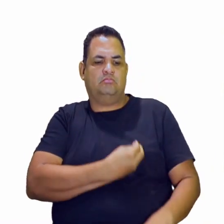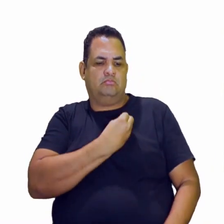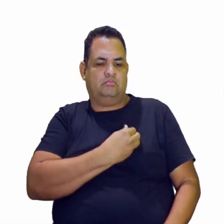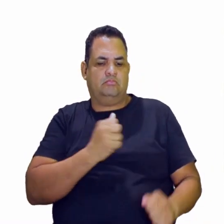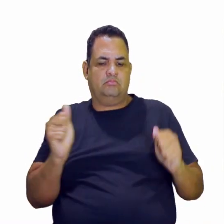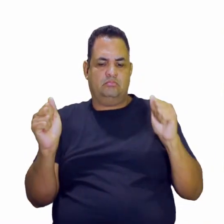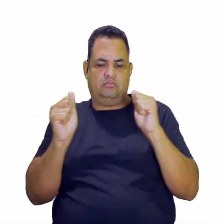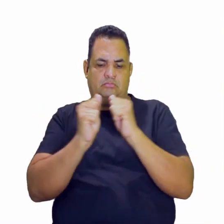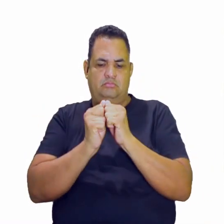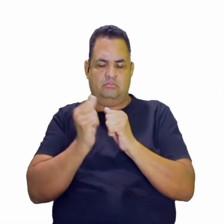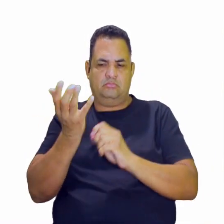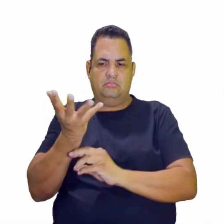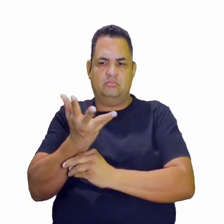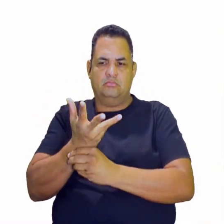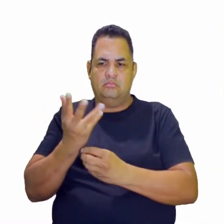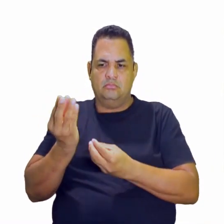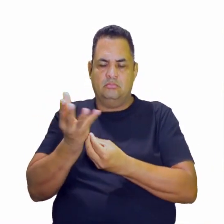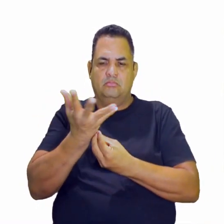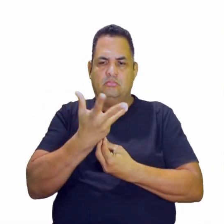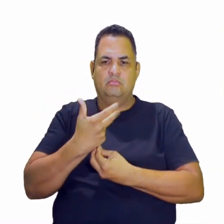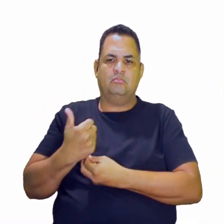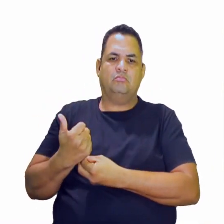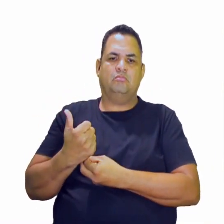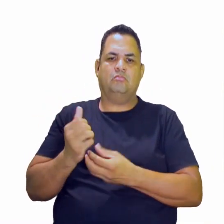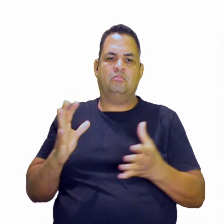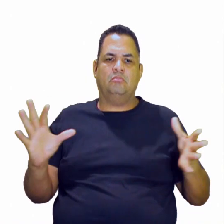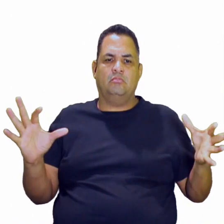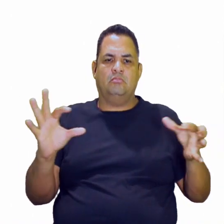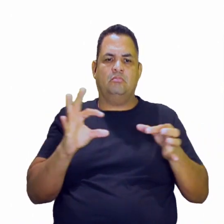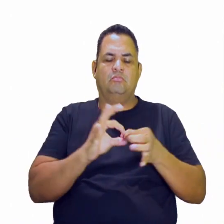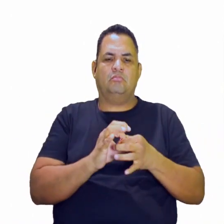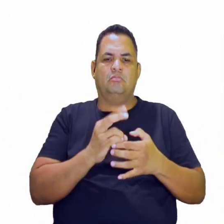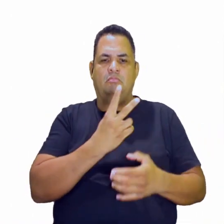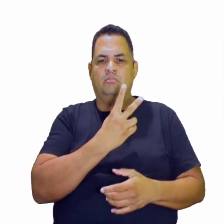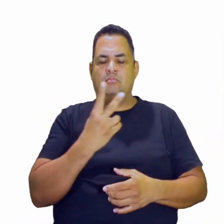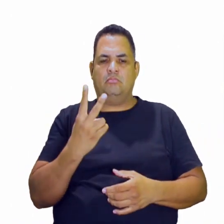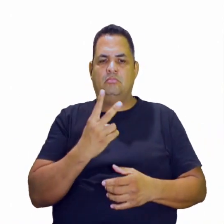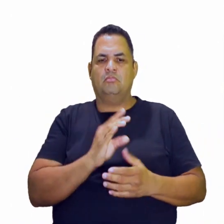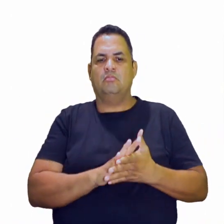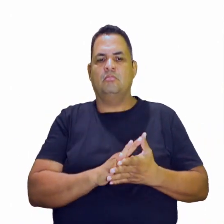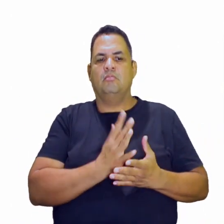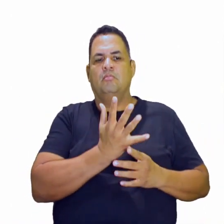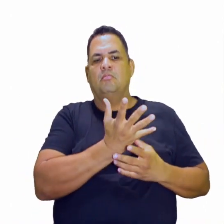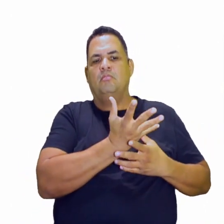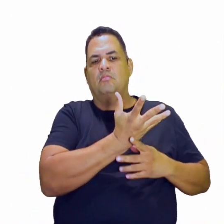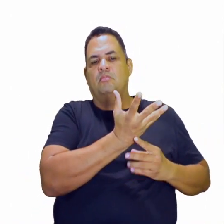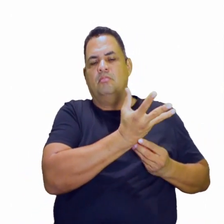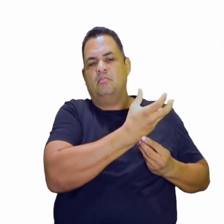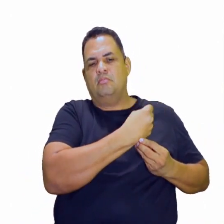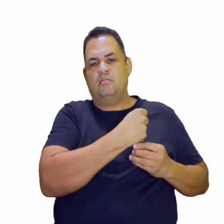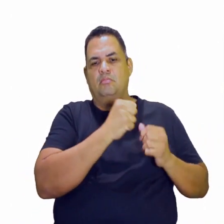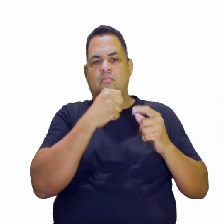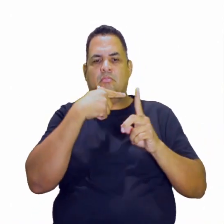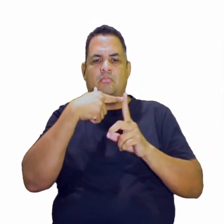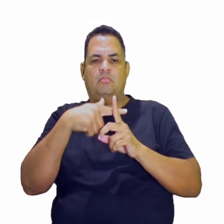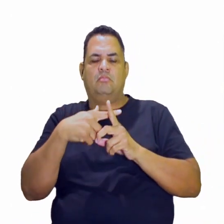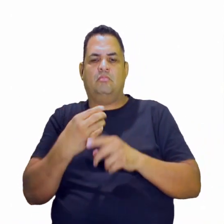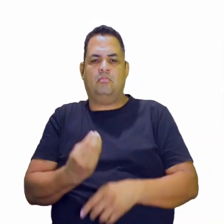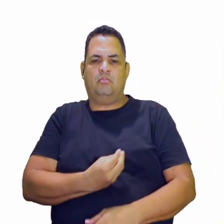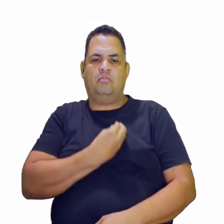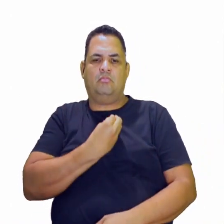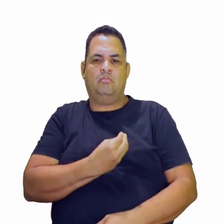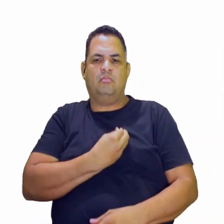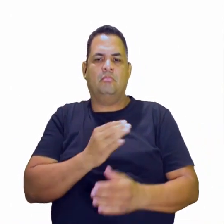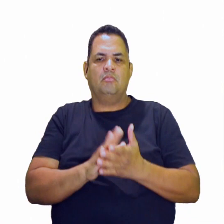da vida com a arte, ou seja, fusão de ambas, mistura, então, da arte com a vida, com